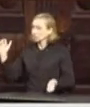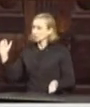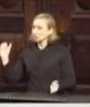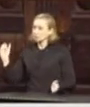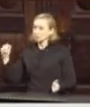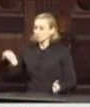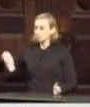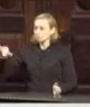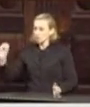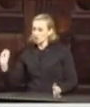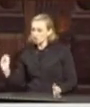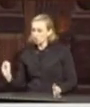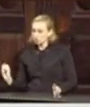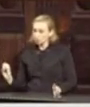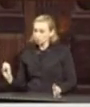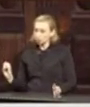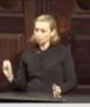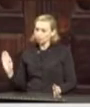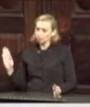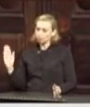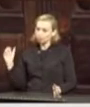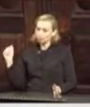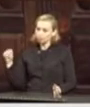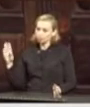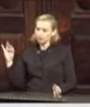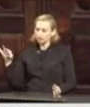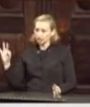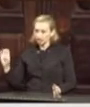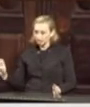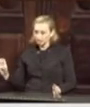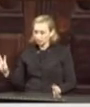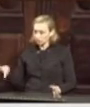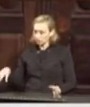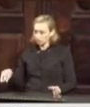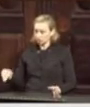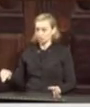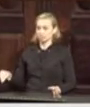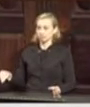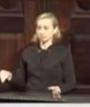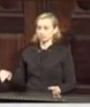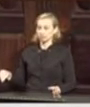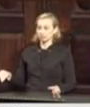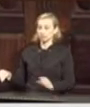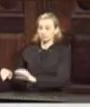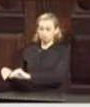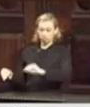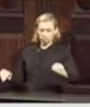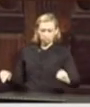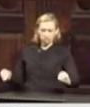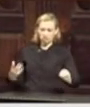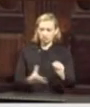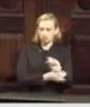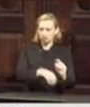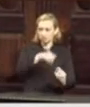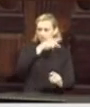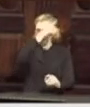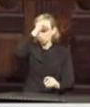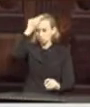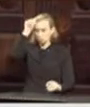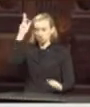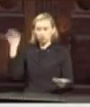pública. Mas esse orçamento, proporcionalmente ao que já é o orçamento da segurança pública, é tão